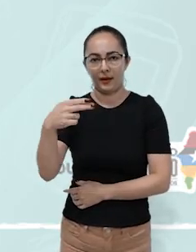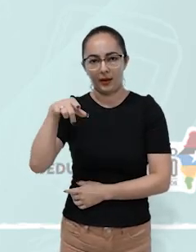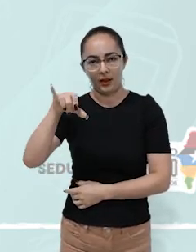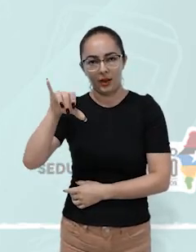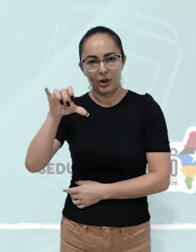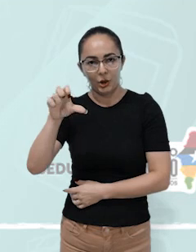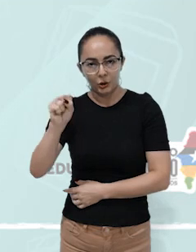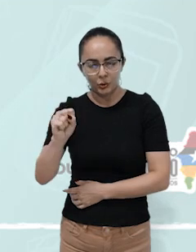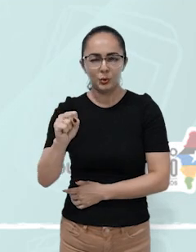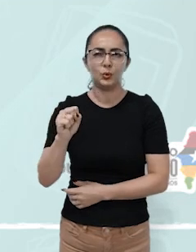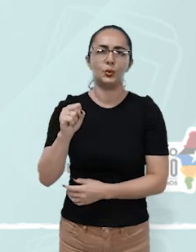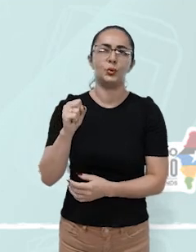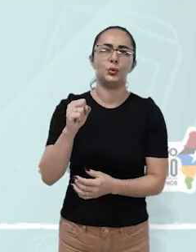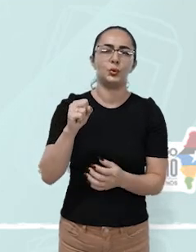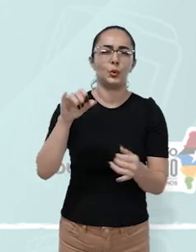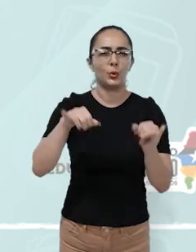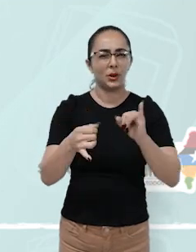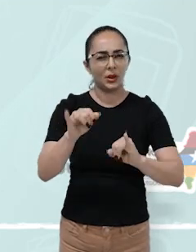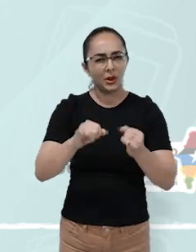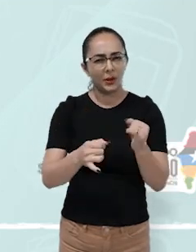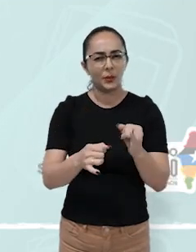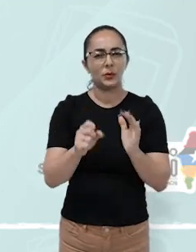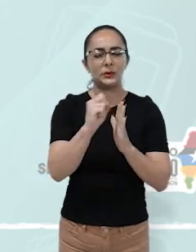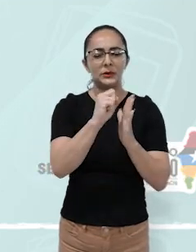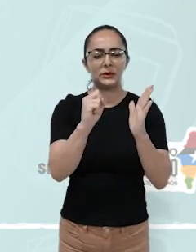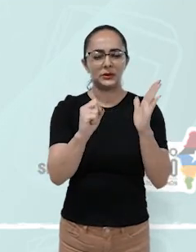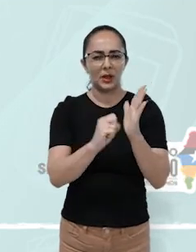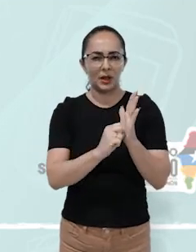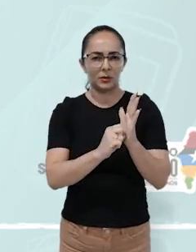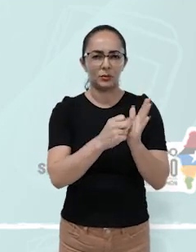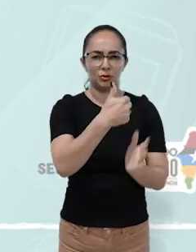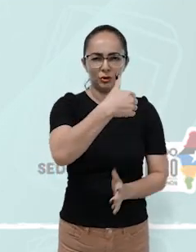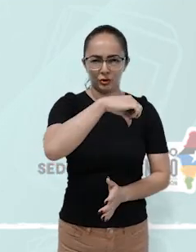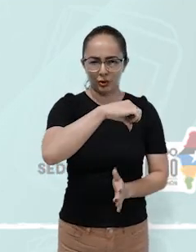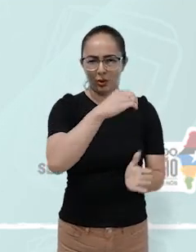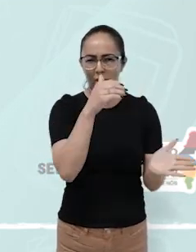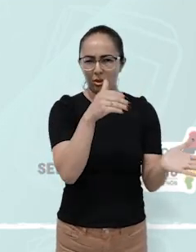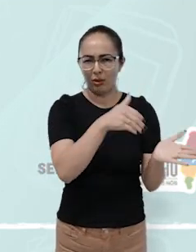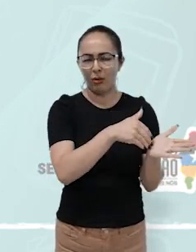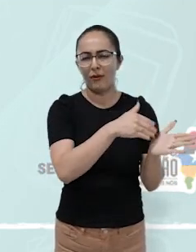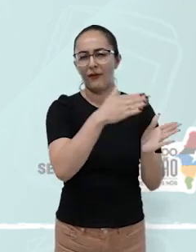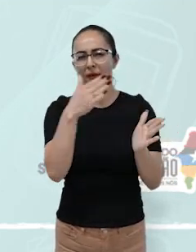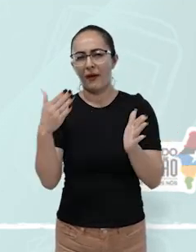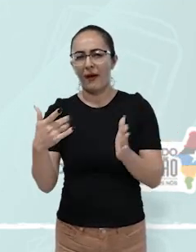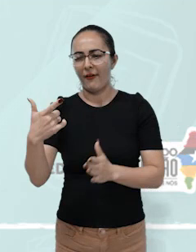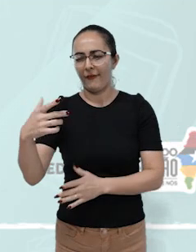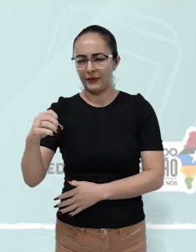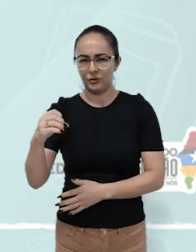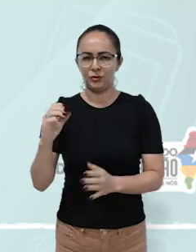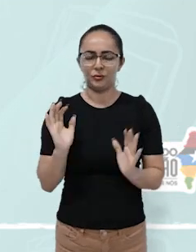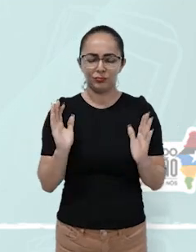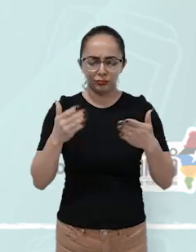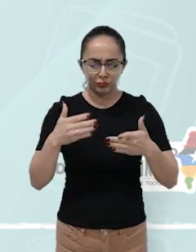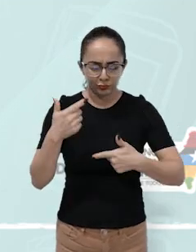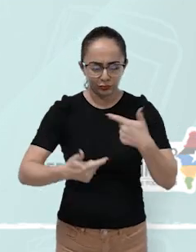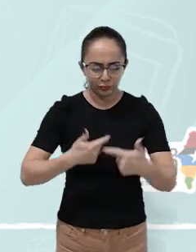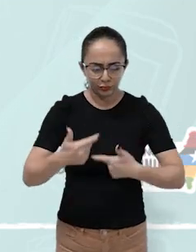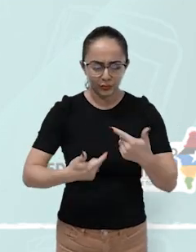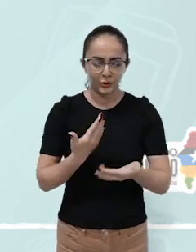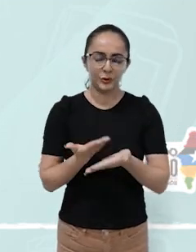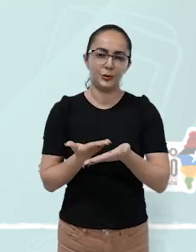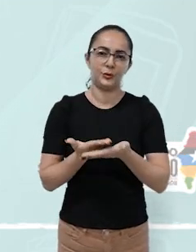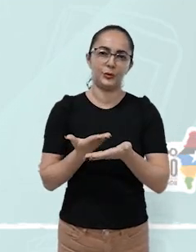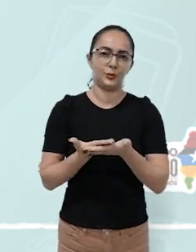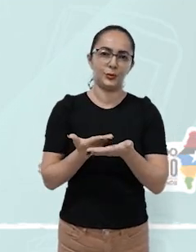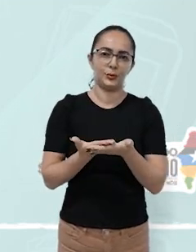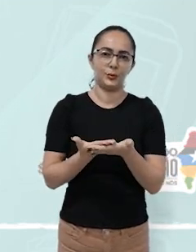XIX e início do século XX, que se dedicou, né, os seus estudos,